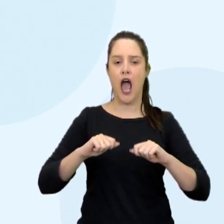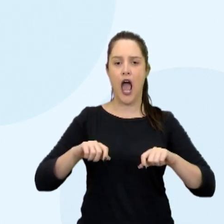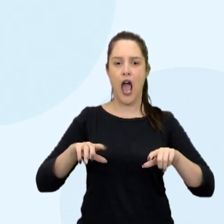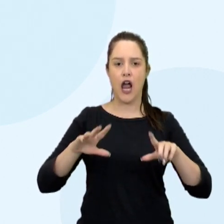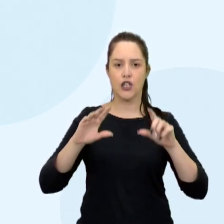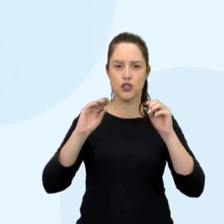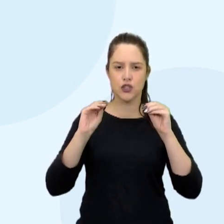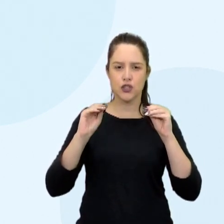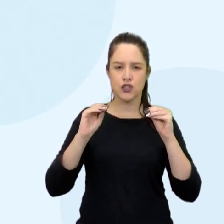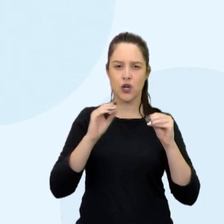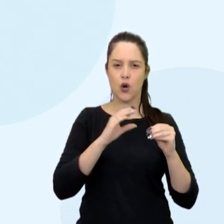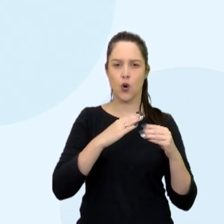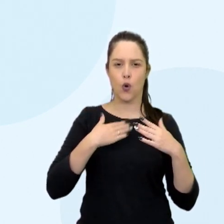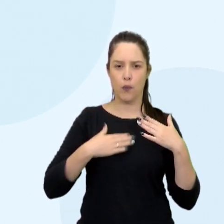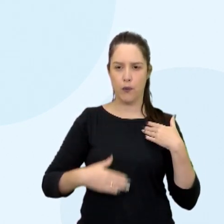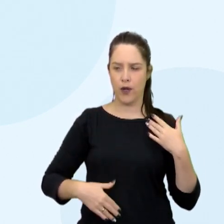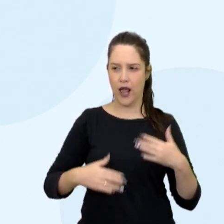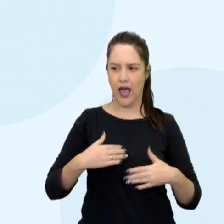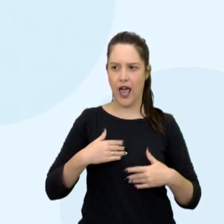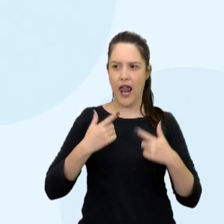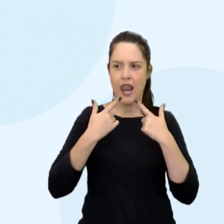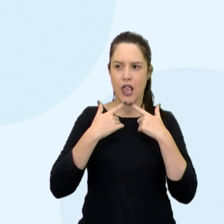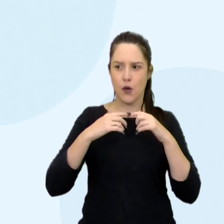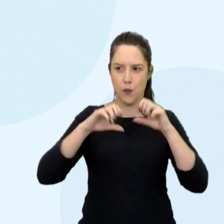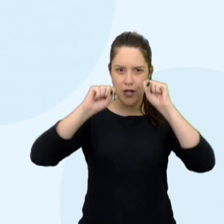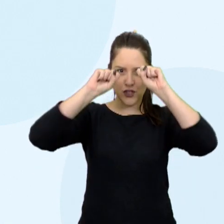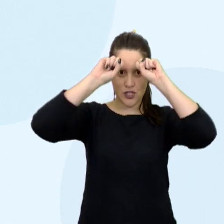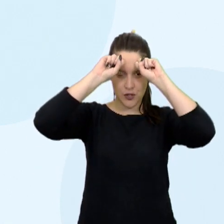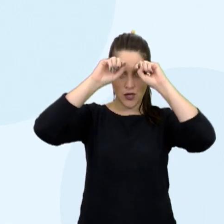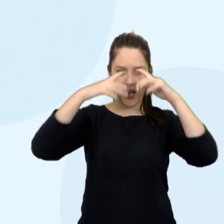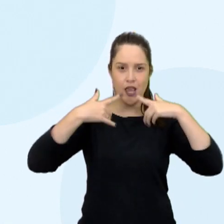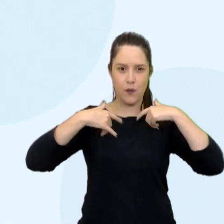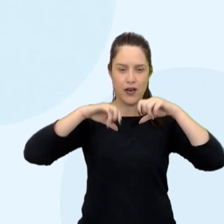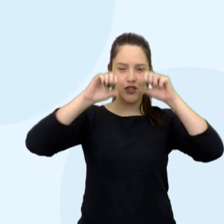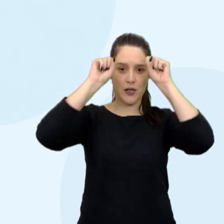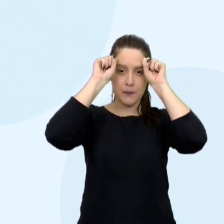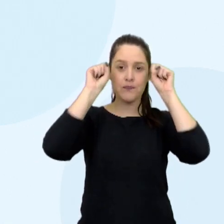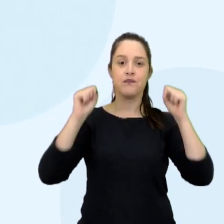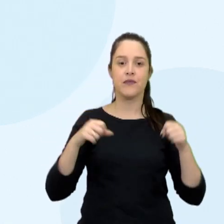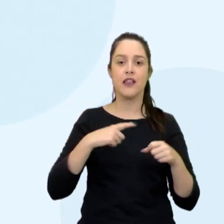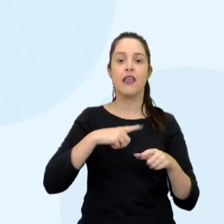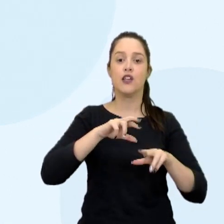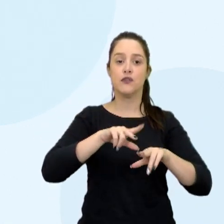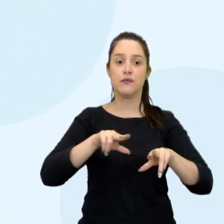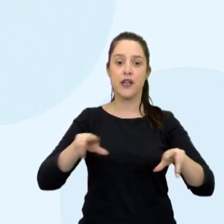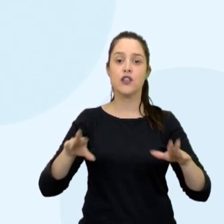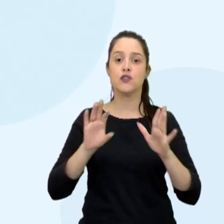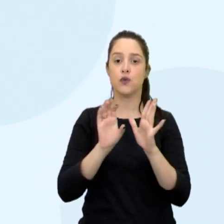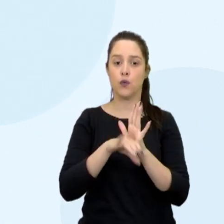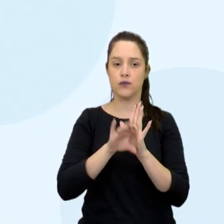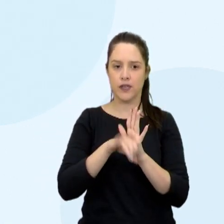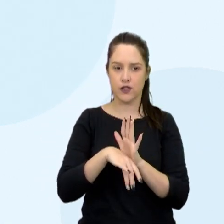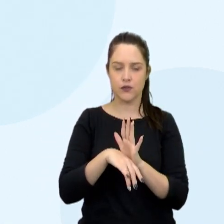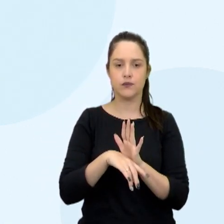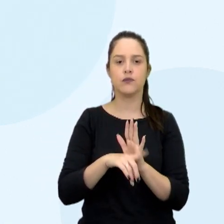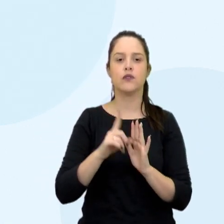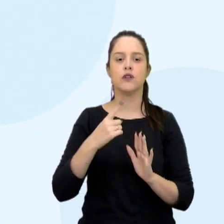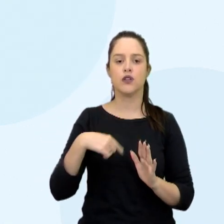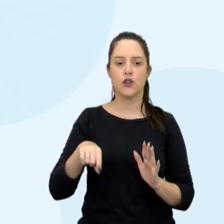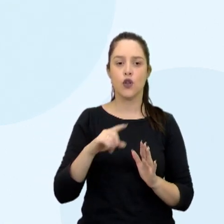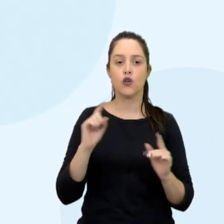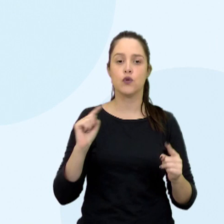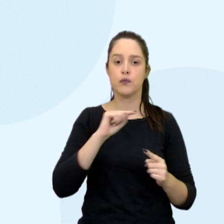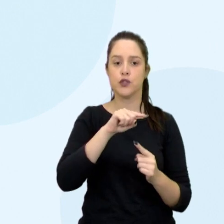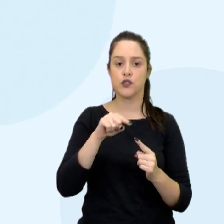levando em conta suas formas e seus funcionamentos para produzir sentidos em diferentes contextos. E nosso